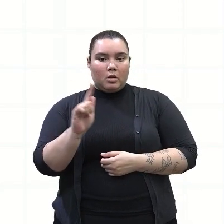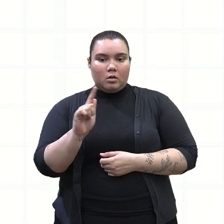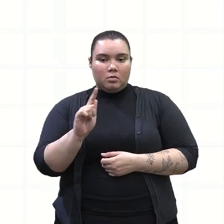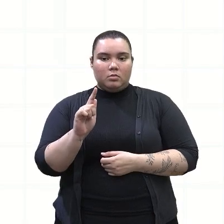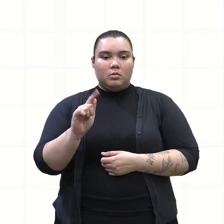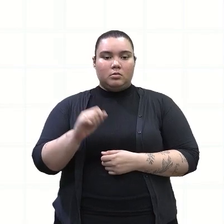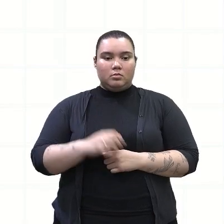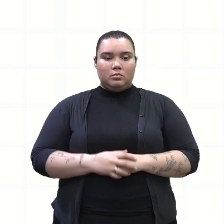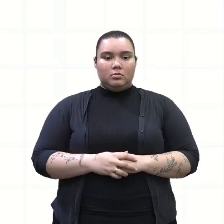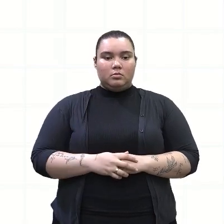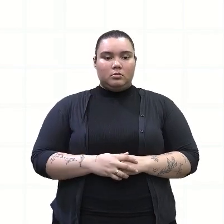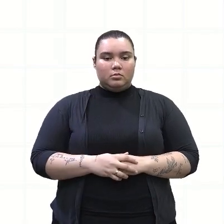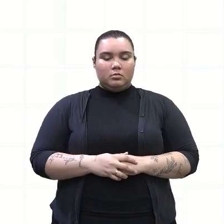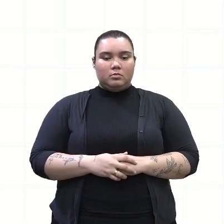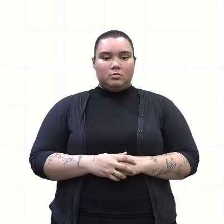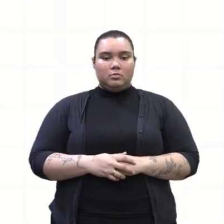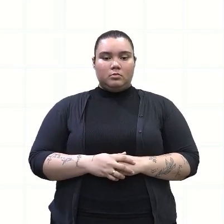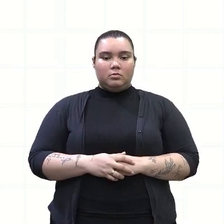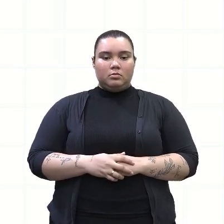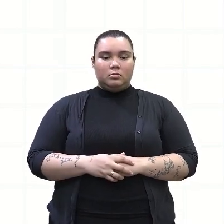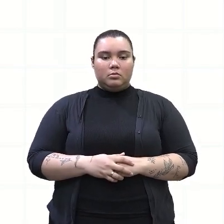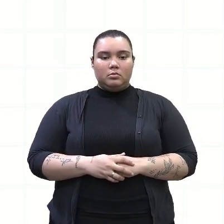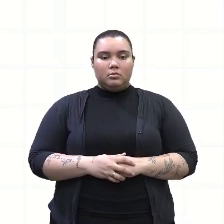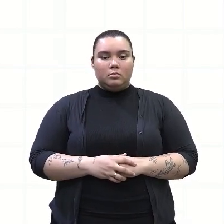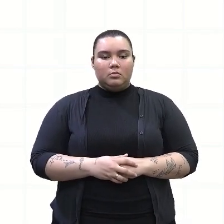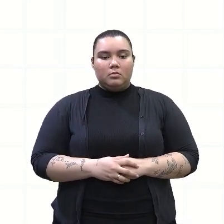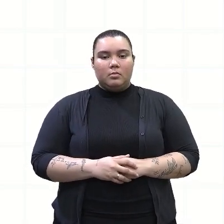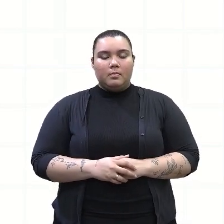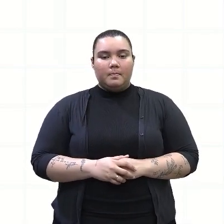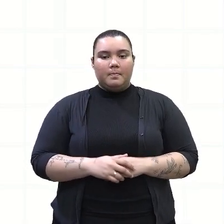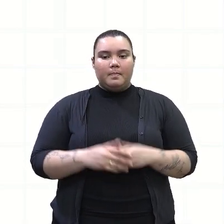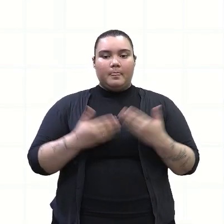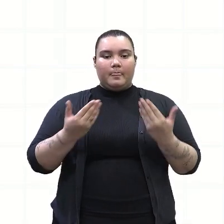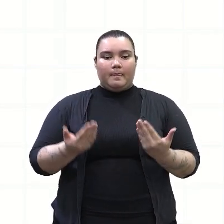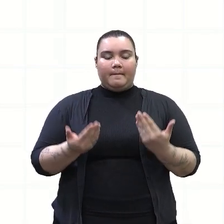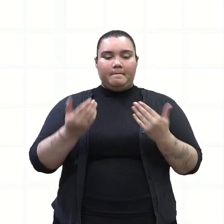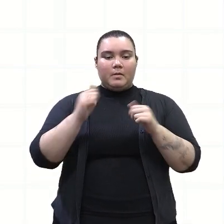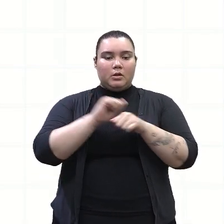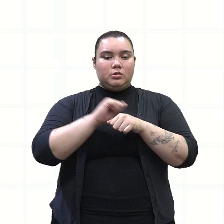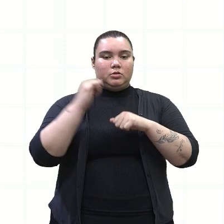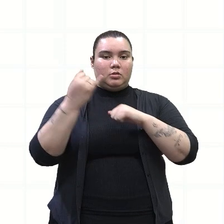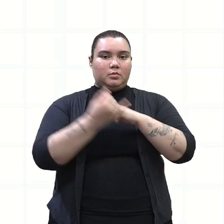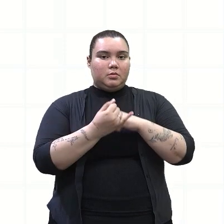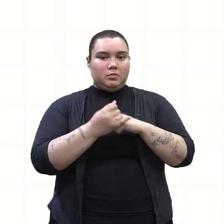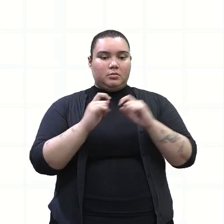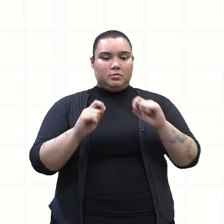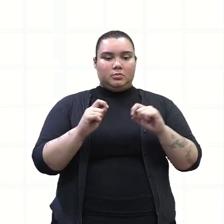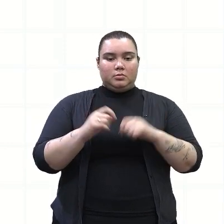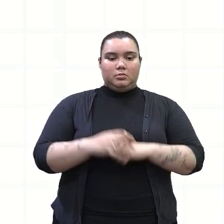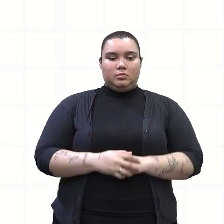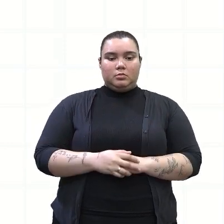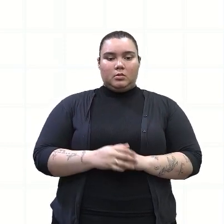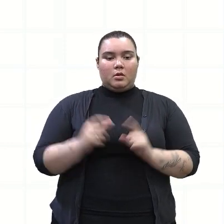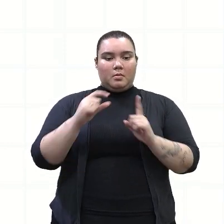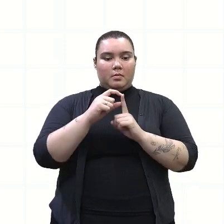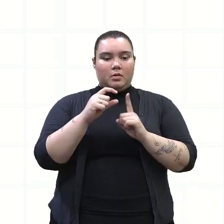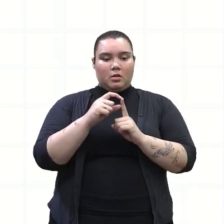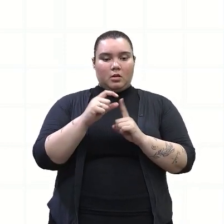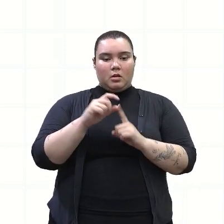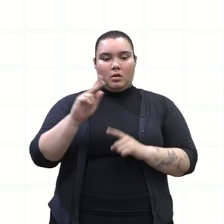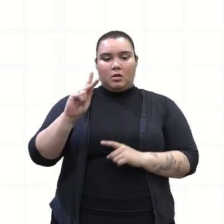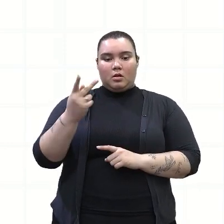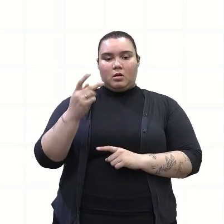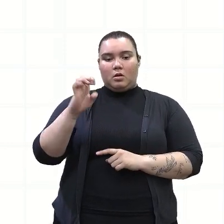do mundo. Vamos ver aqui a palavra, né? De onde veio? De que adjetivo que ele veio? A palavra heavy